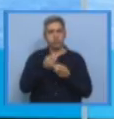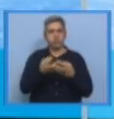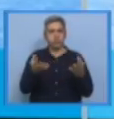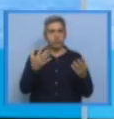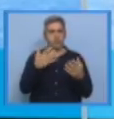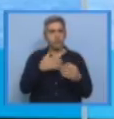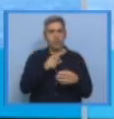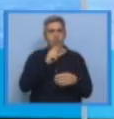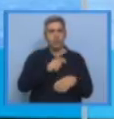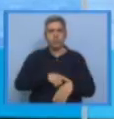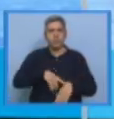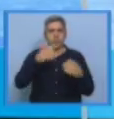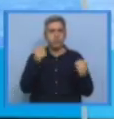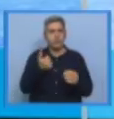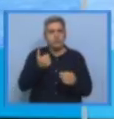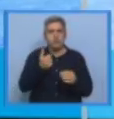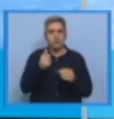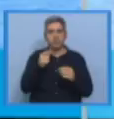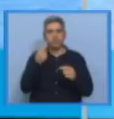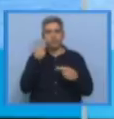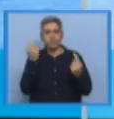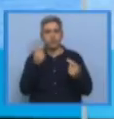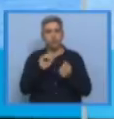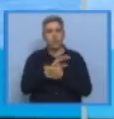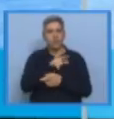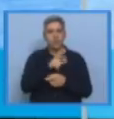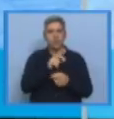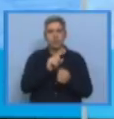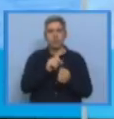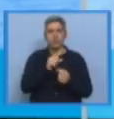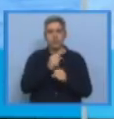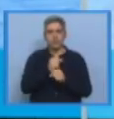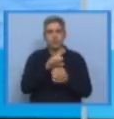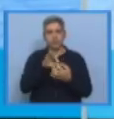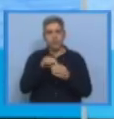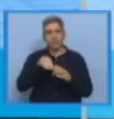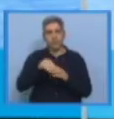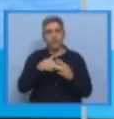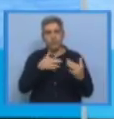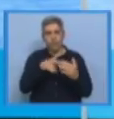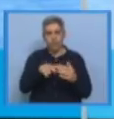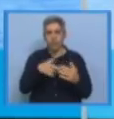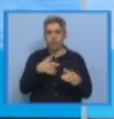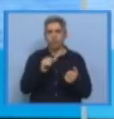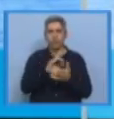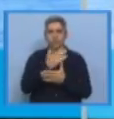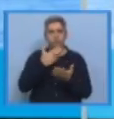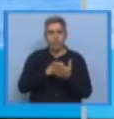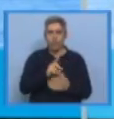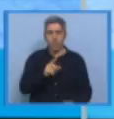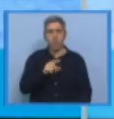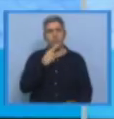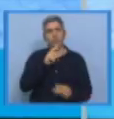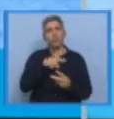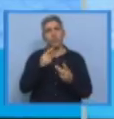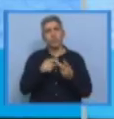vale tudo. Onde vale tudo. E, de facto, o jornalismo que aí é praticado, a gente pergunta-se o que é que ele tem de jornalismo? Para chegarmos depois à outra pergunta,